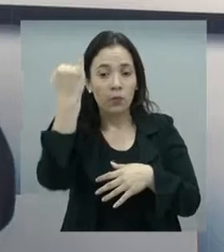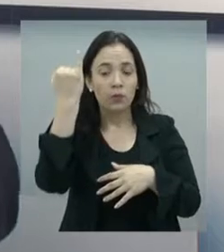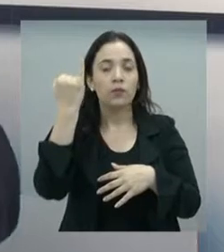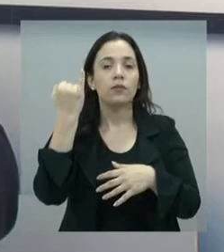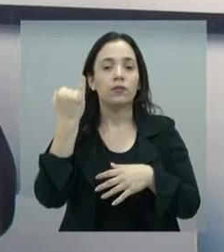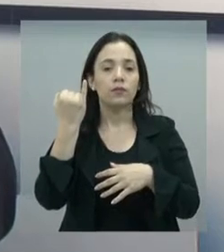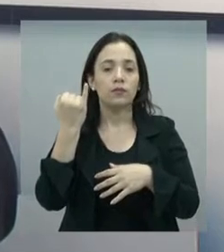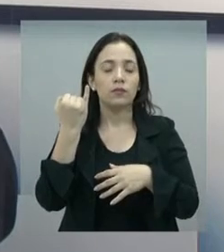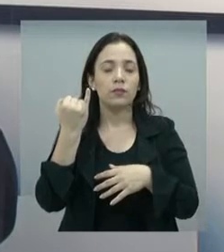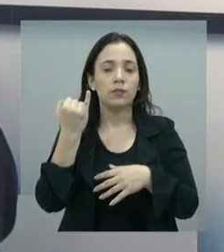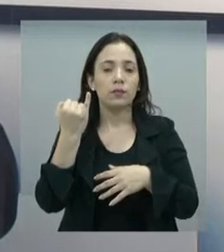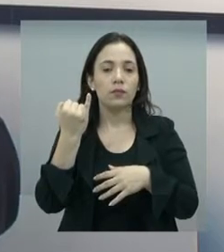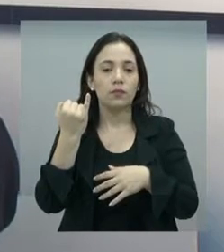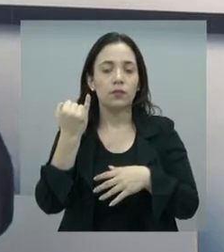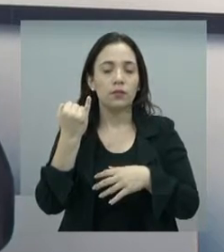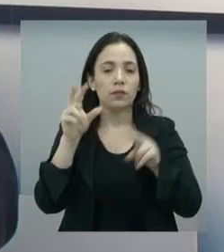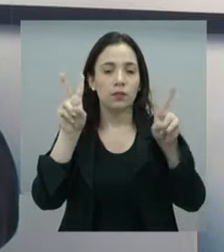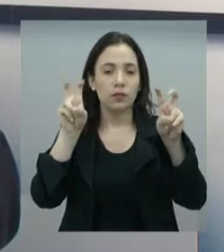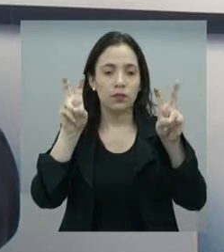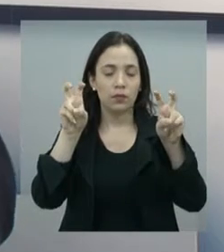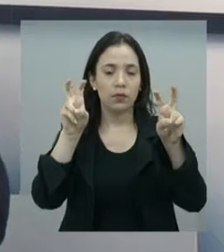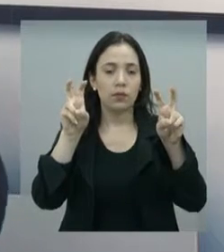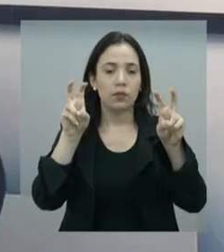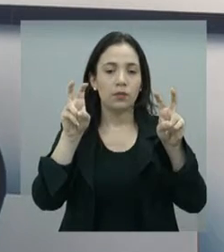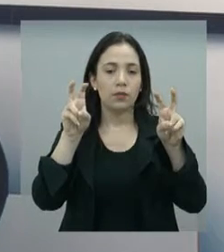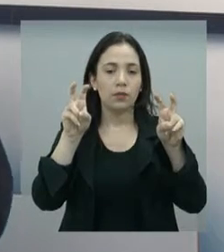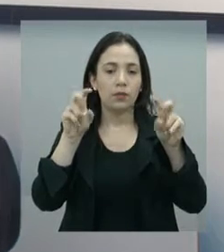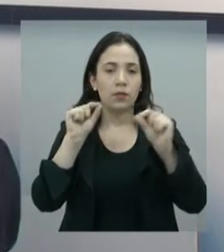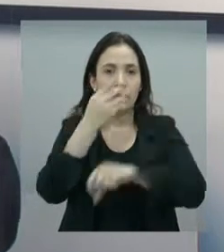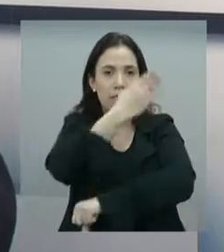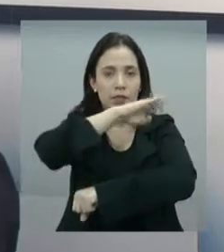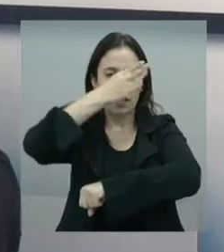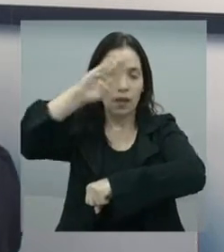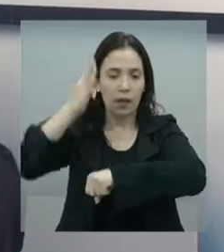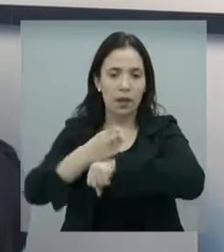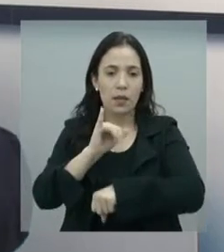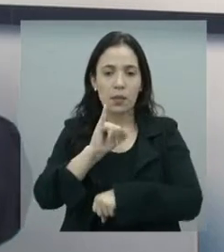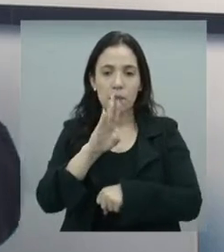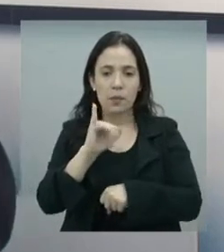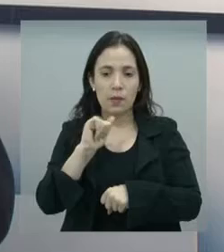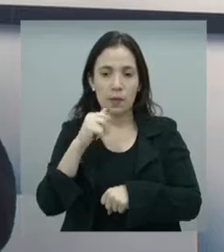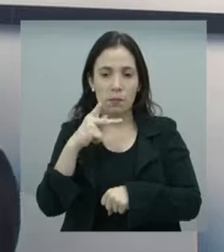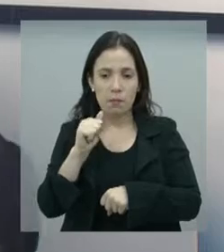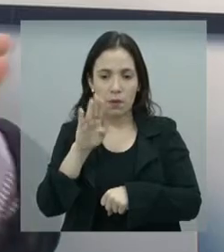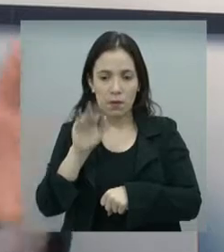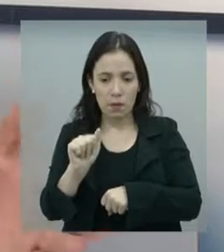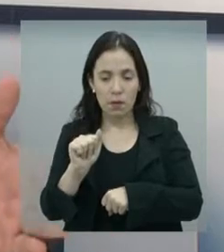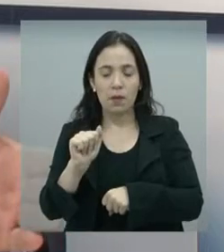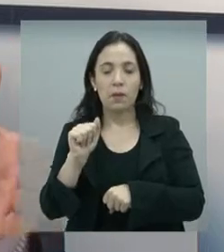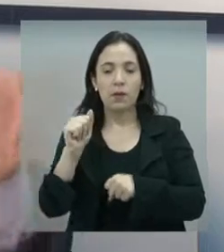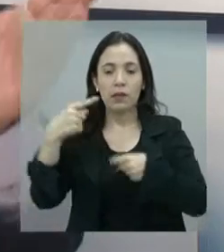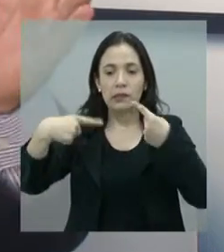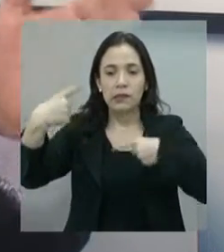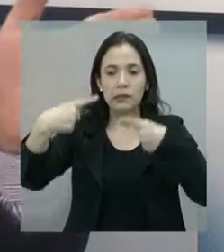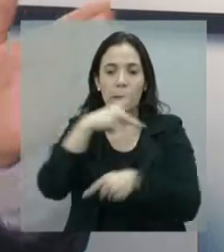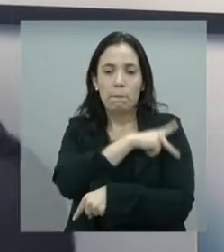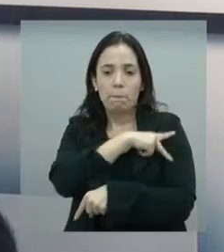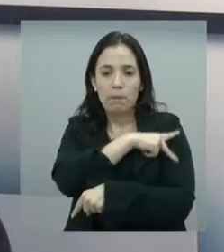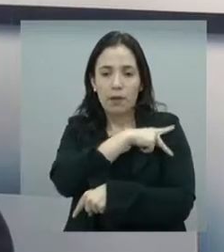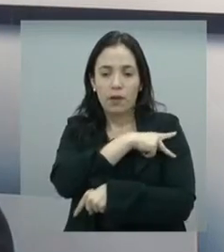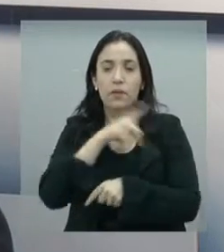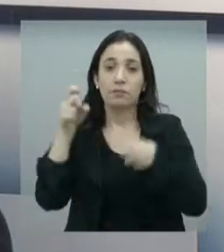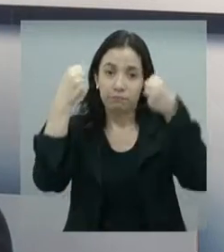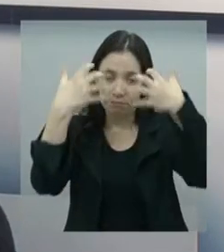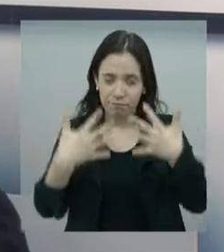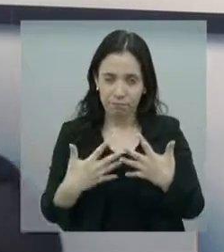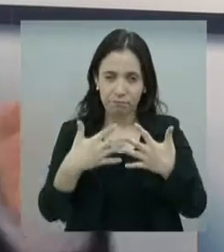estão querendo levar a nossa Serra Grande, né? Nossa Serra da Ibiapaba, nossa Serra Grande, num conflito com o estado do Piauí. O deputado Carlos Felipe vai